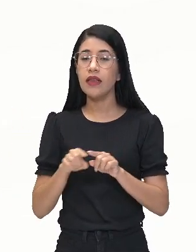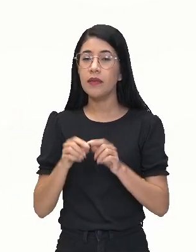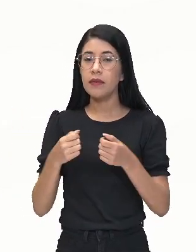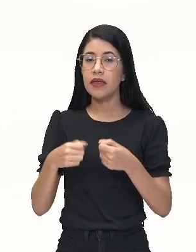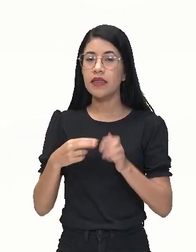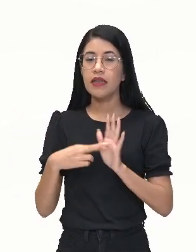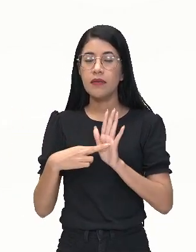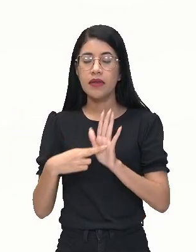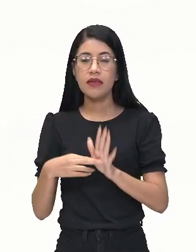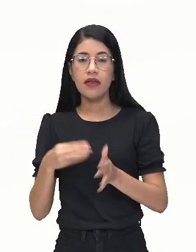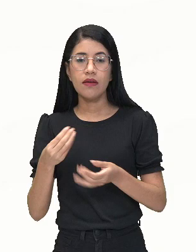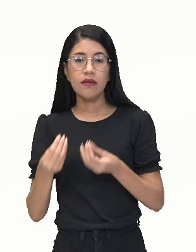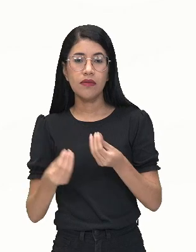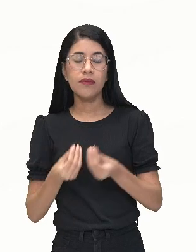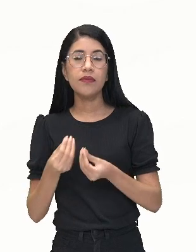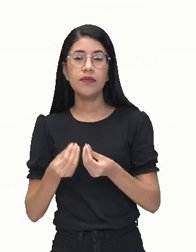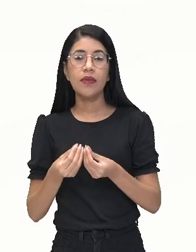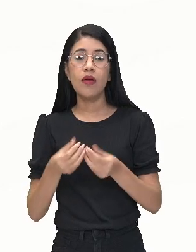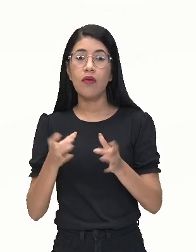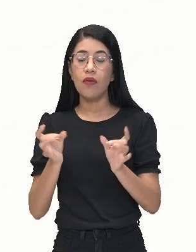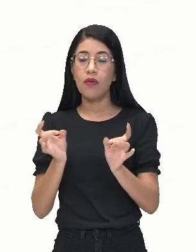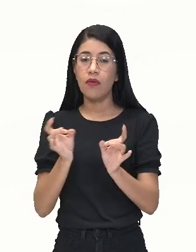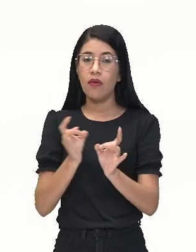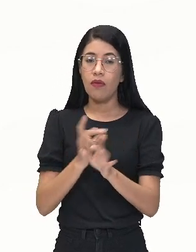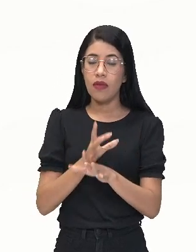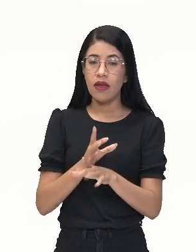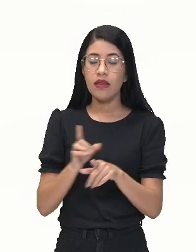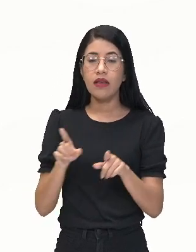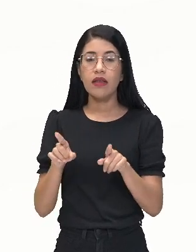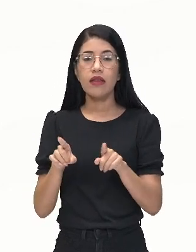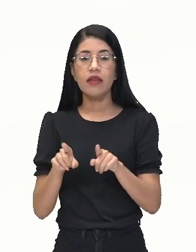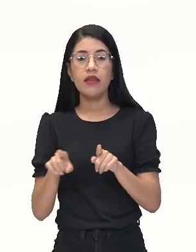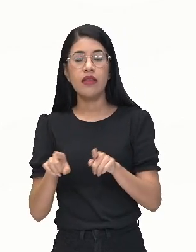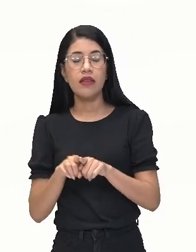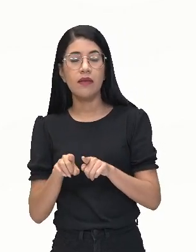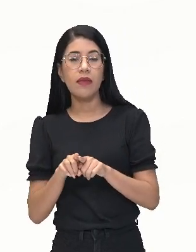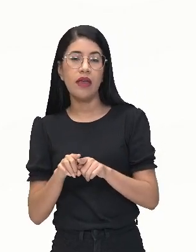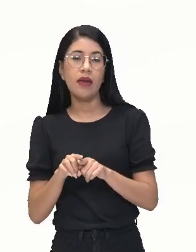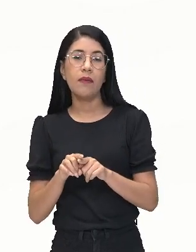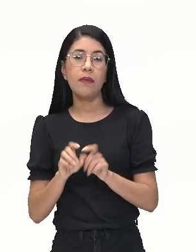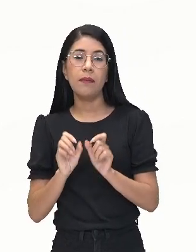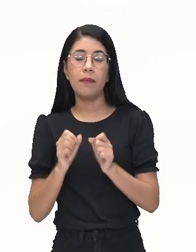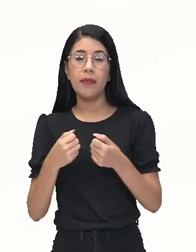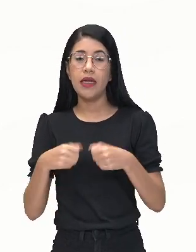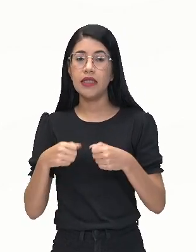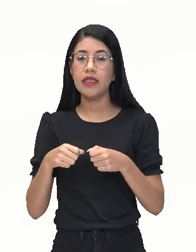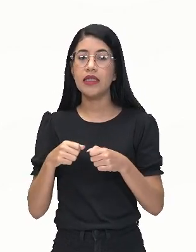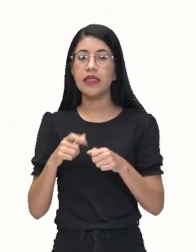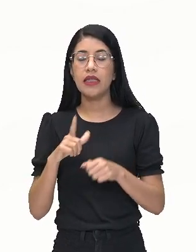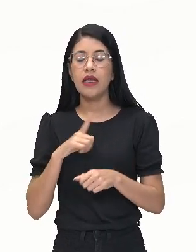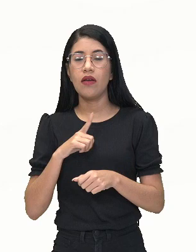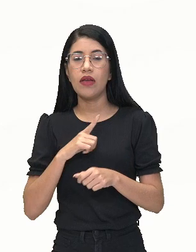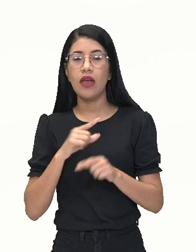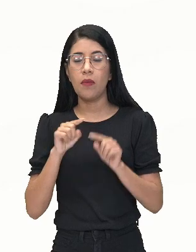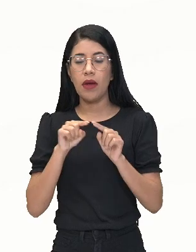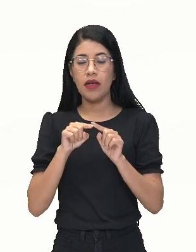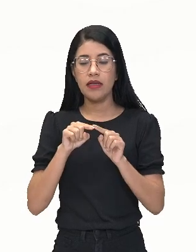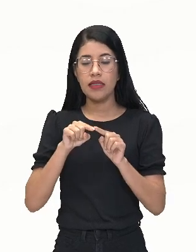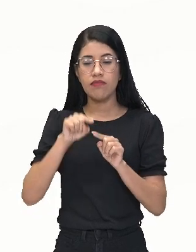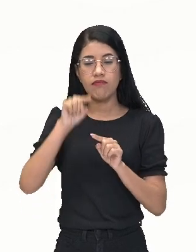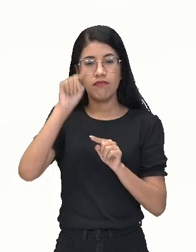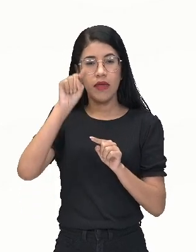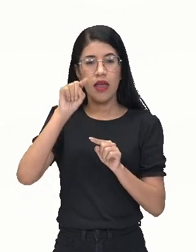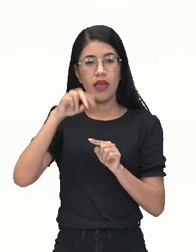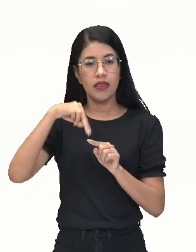ser apresentada de forma completa ou ter pelo menos uma seta indicando para o